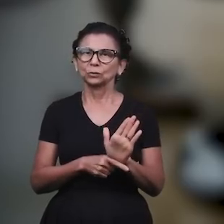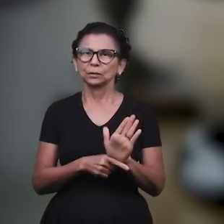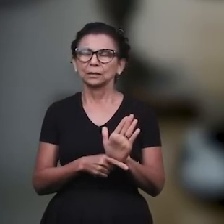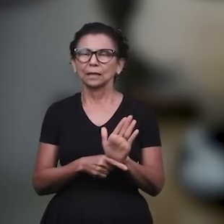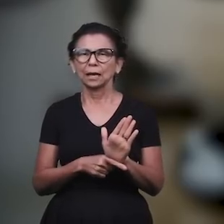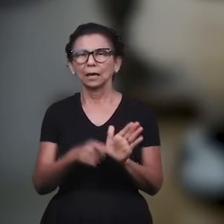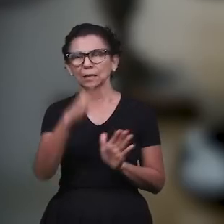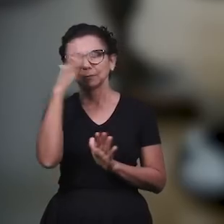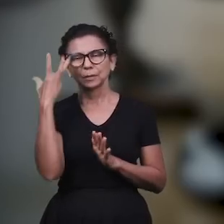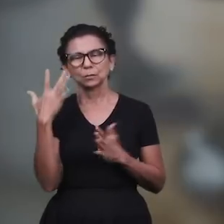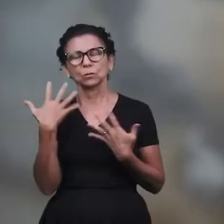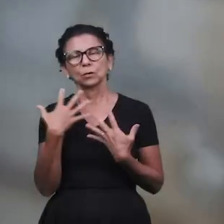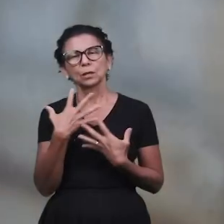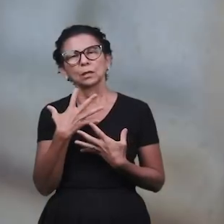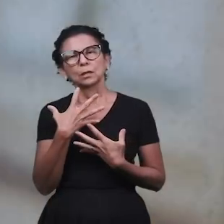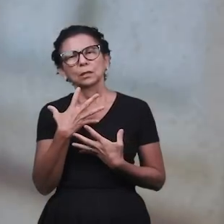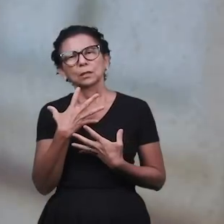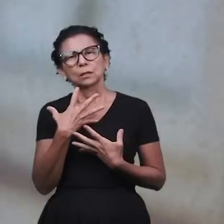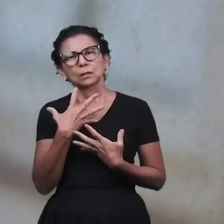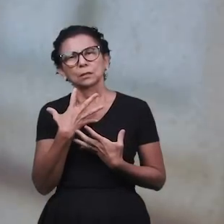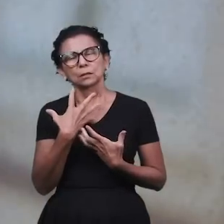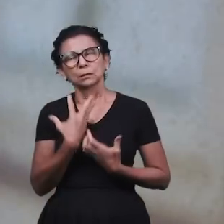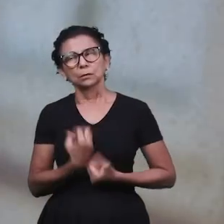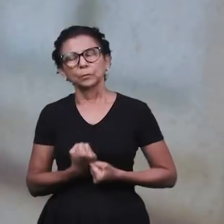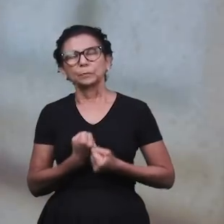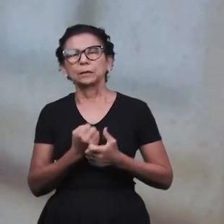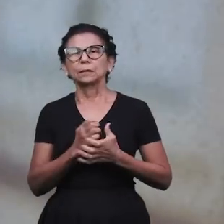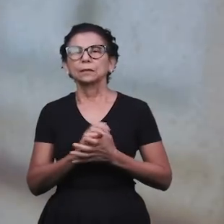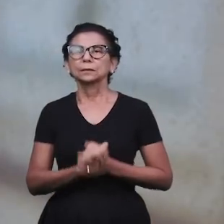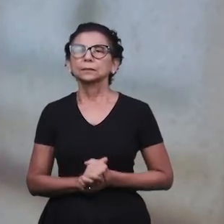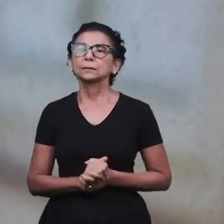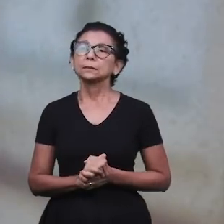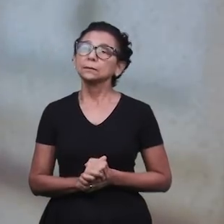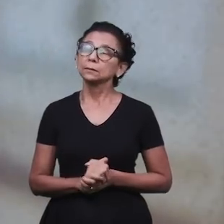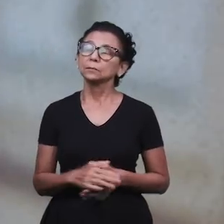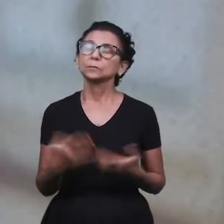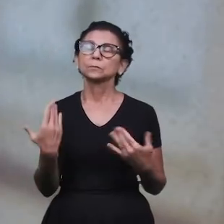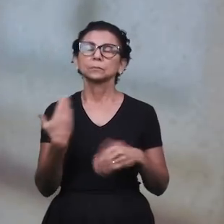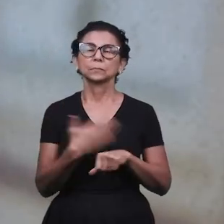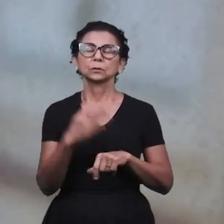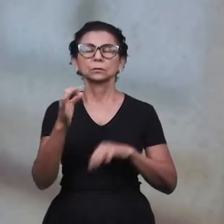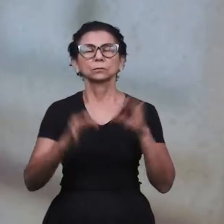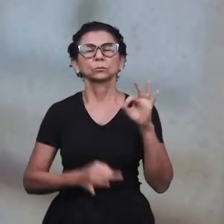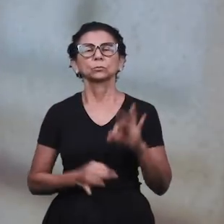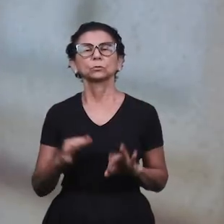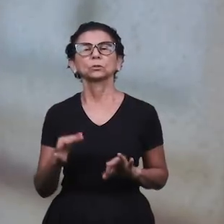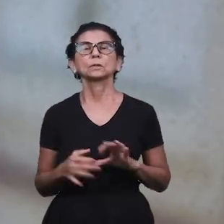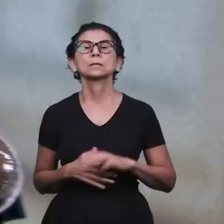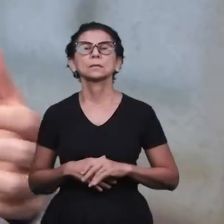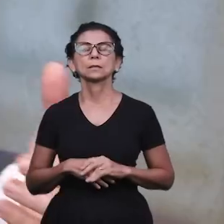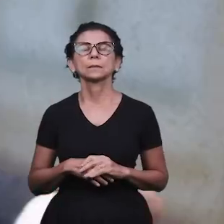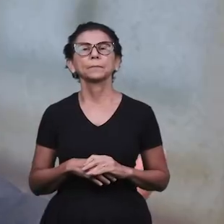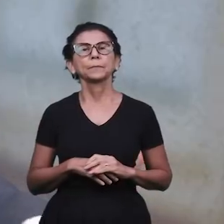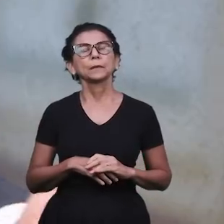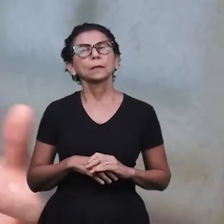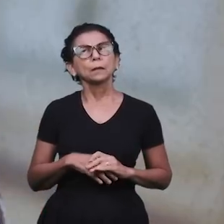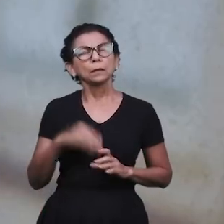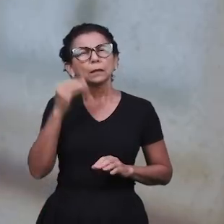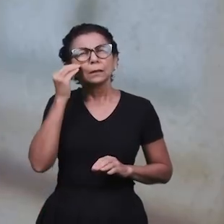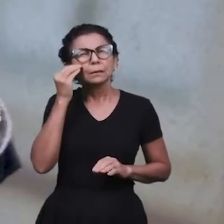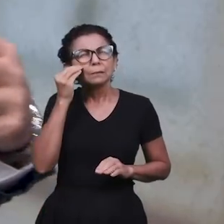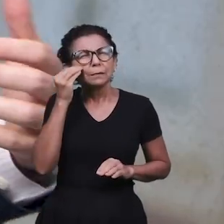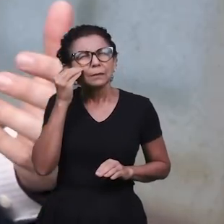Então, como servos do Senhor, precisamos praticar a justiça, precisamos ser justos e tentar esgotar